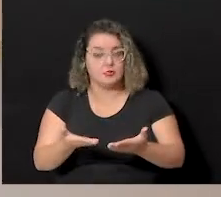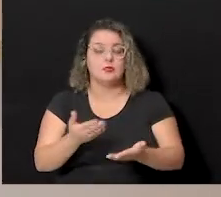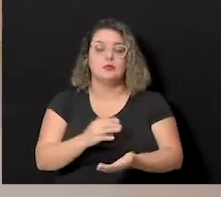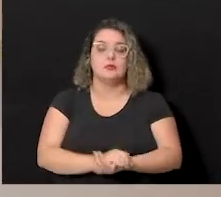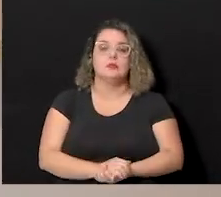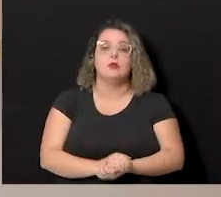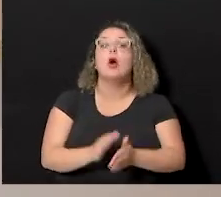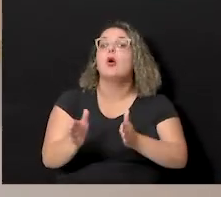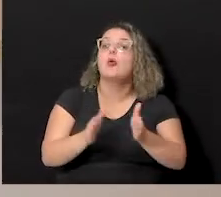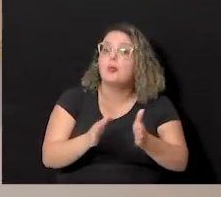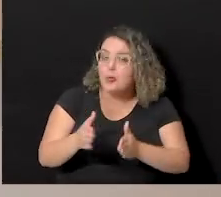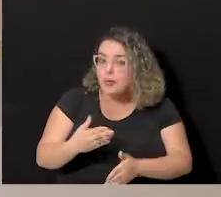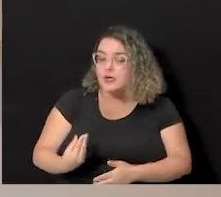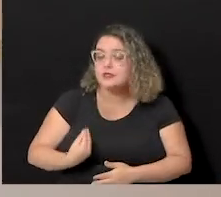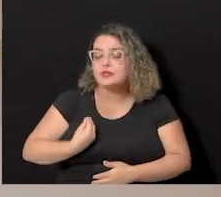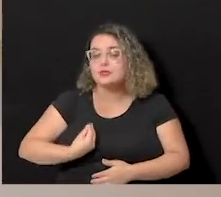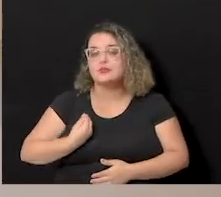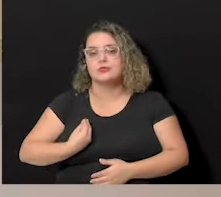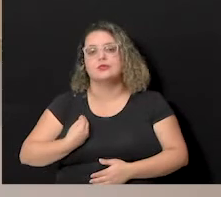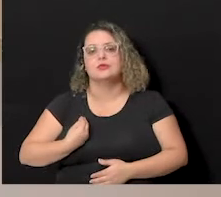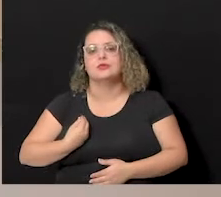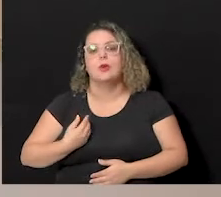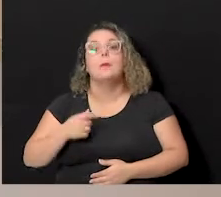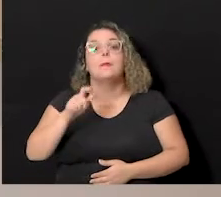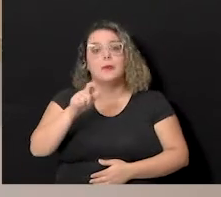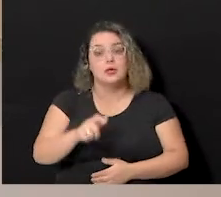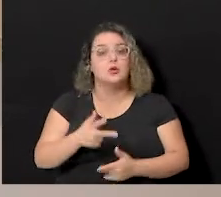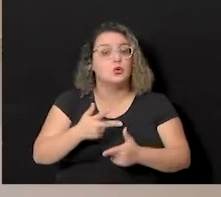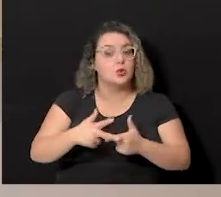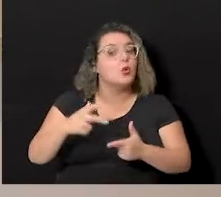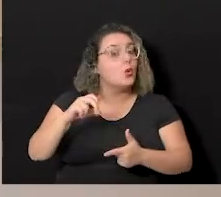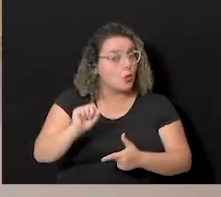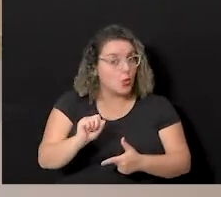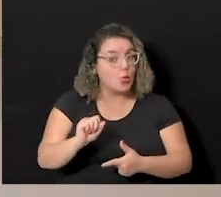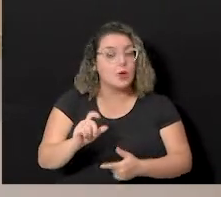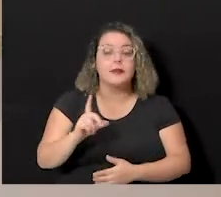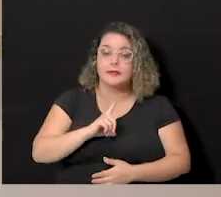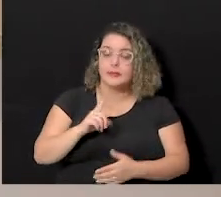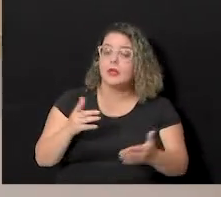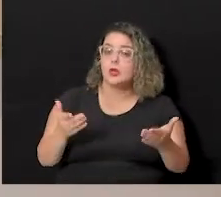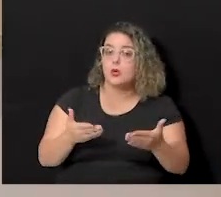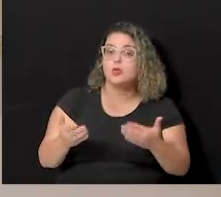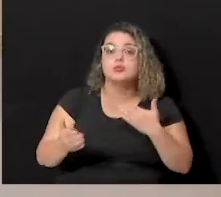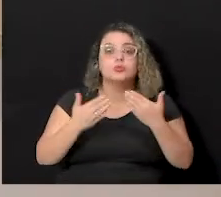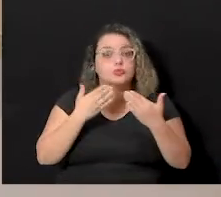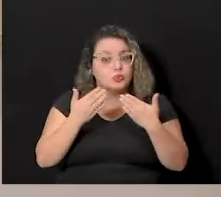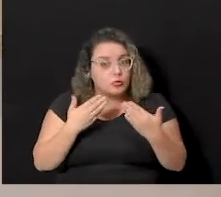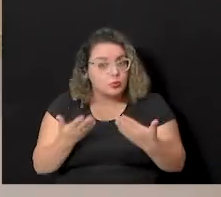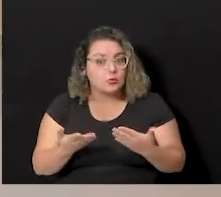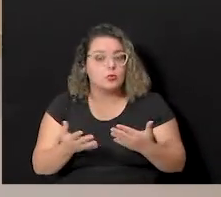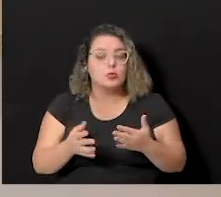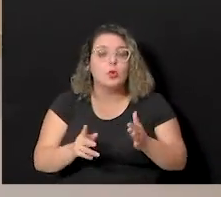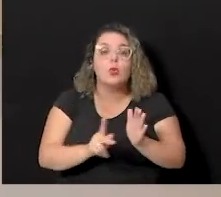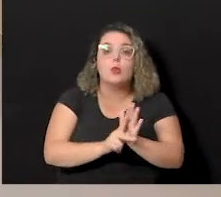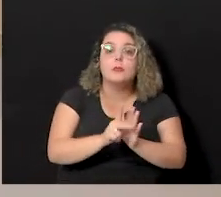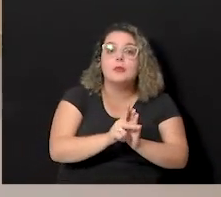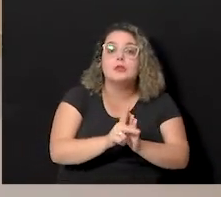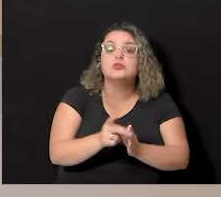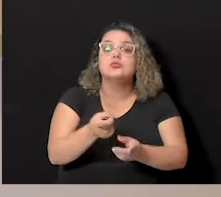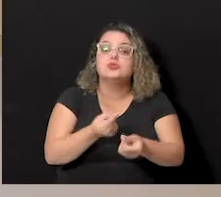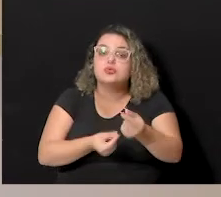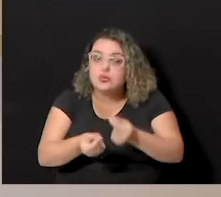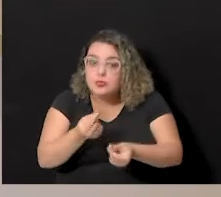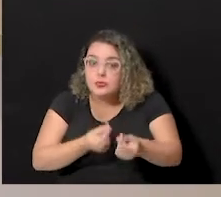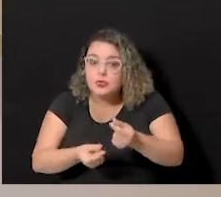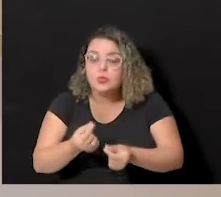referência para você em relação ao momento de vida, né? Pessoas que conquistaram as coisas que tem hoje. Converse com um